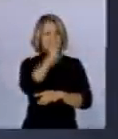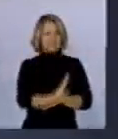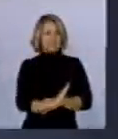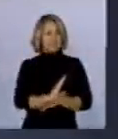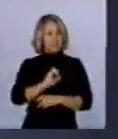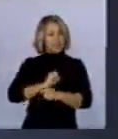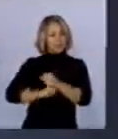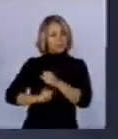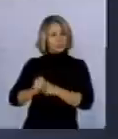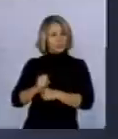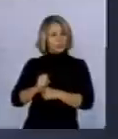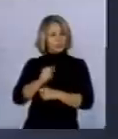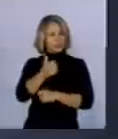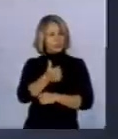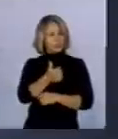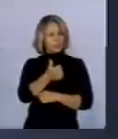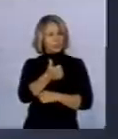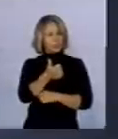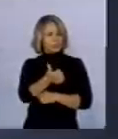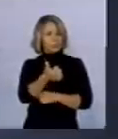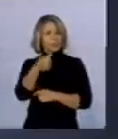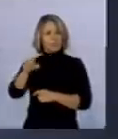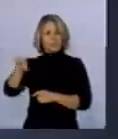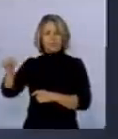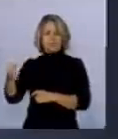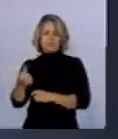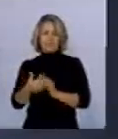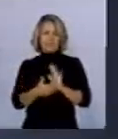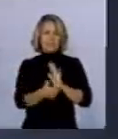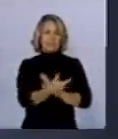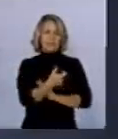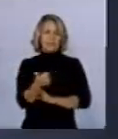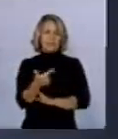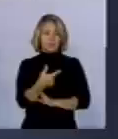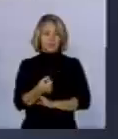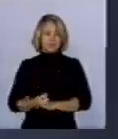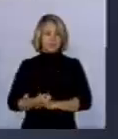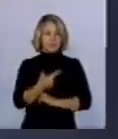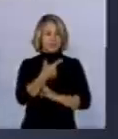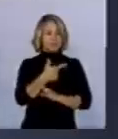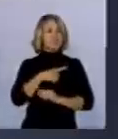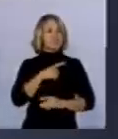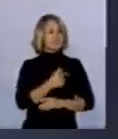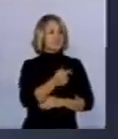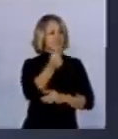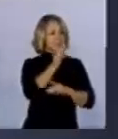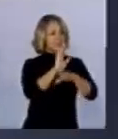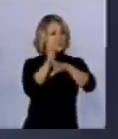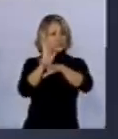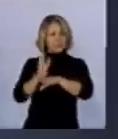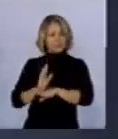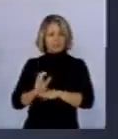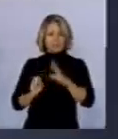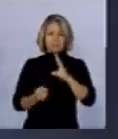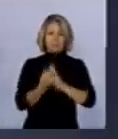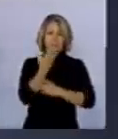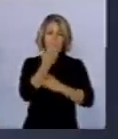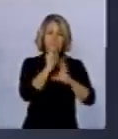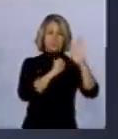96 a 2012 167 filmes foram produzidos por membros da MPA e